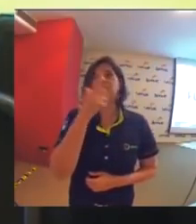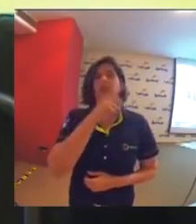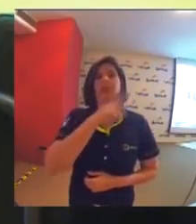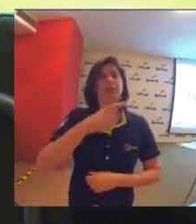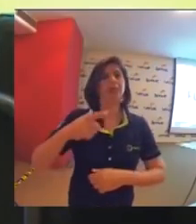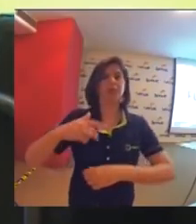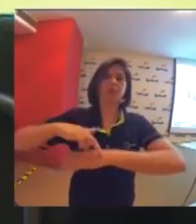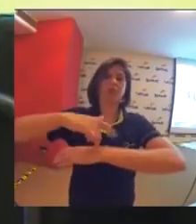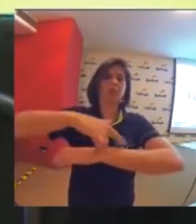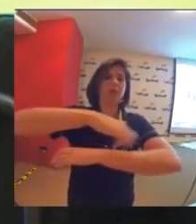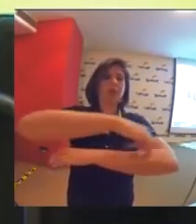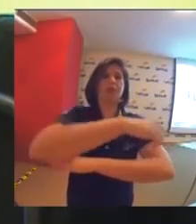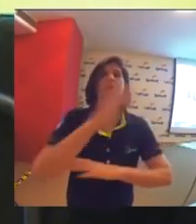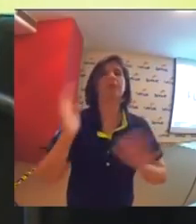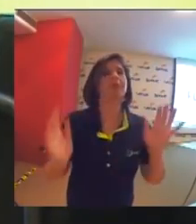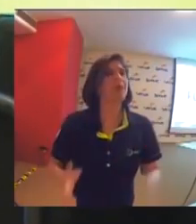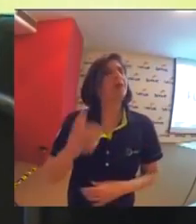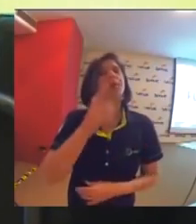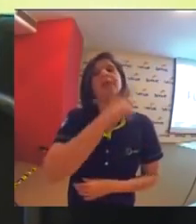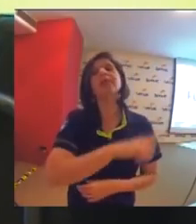modelos, alunas da Escola da Ponte.